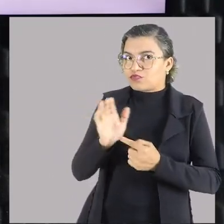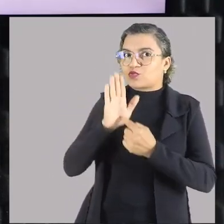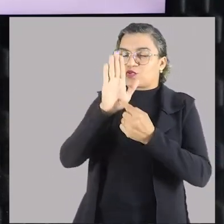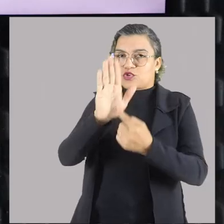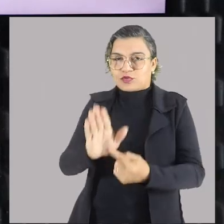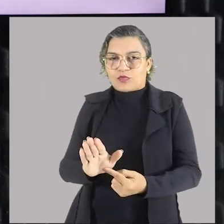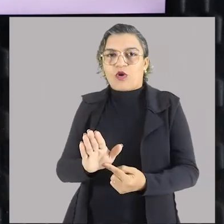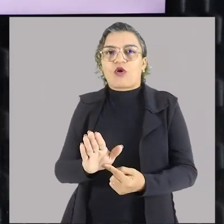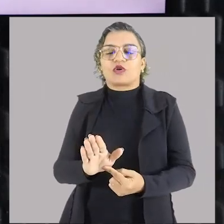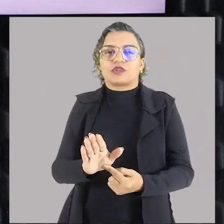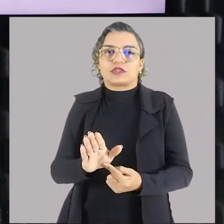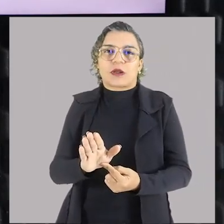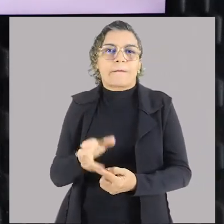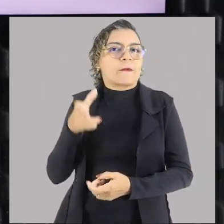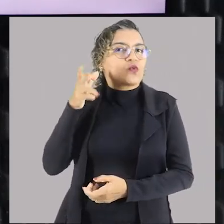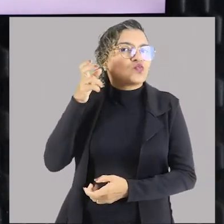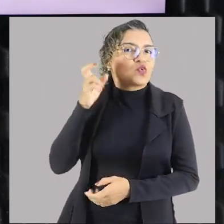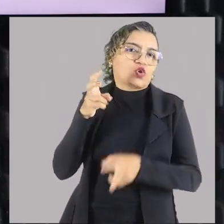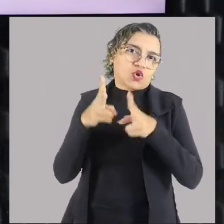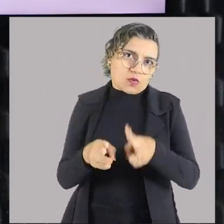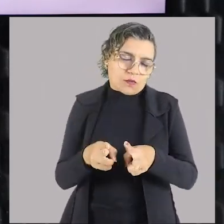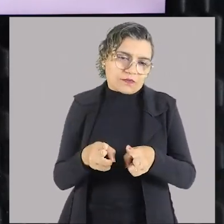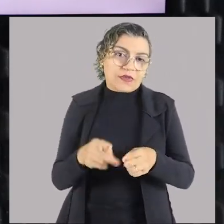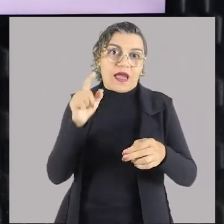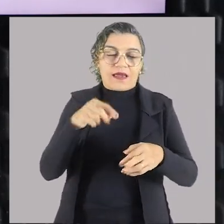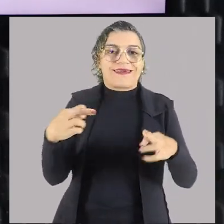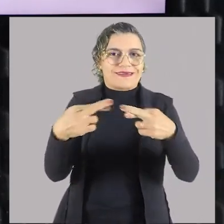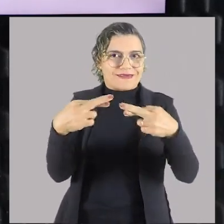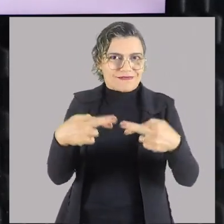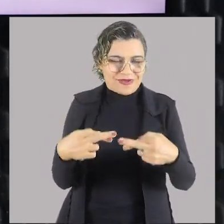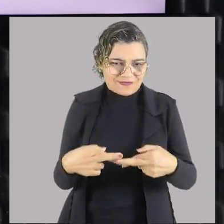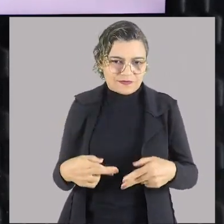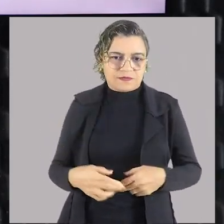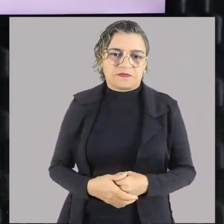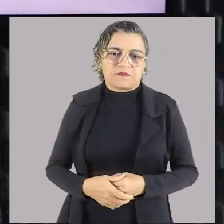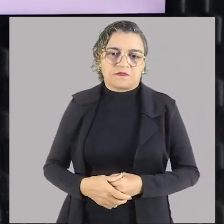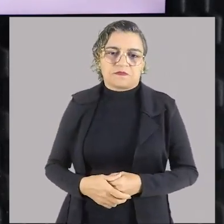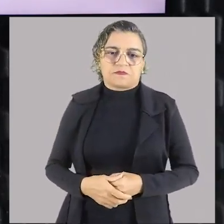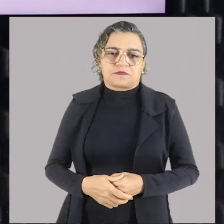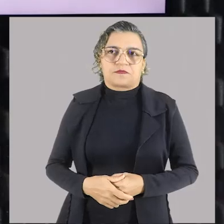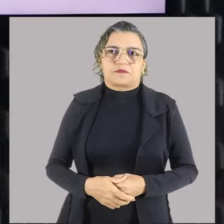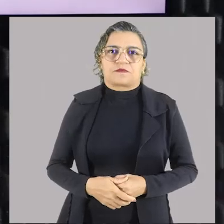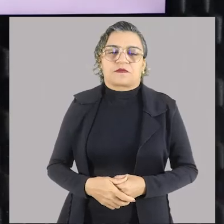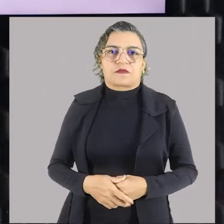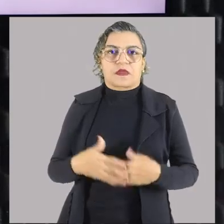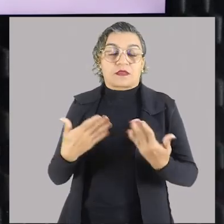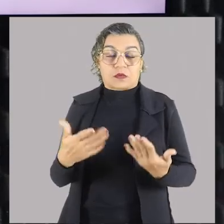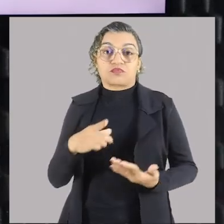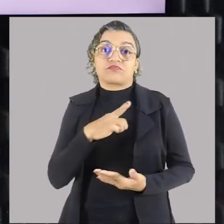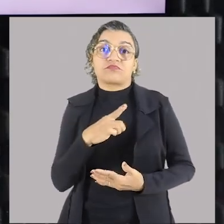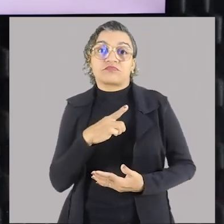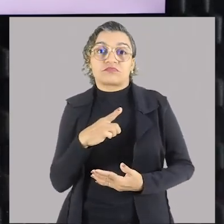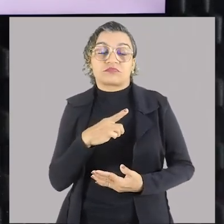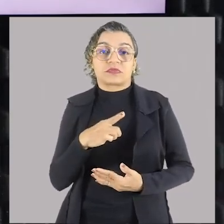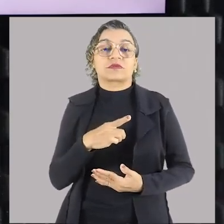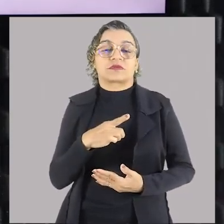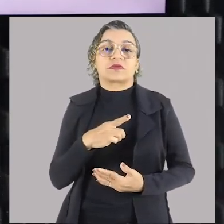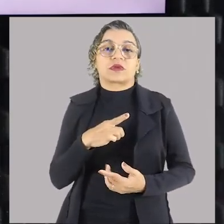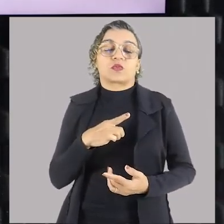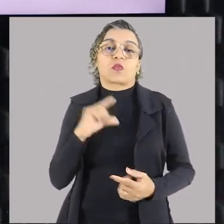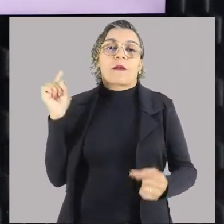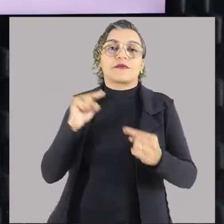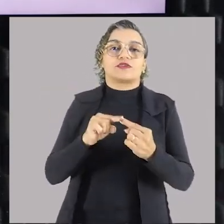som, tá? É isso que caracteriza a rima. Hi there, Greasy Bear. Então, eu tenho a mesma